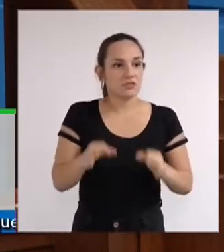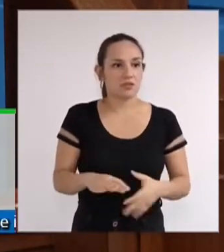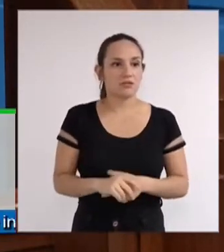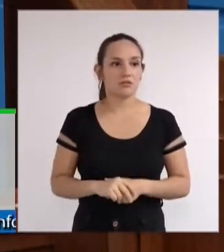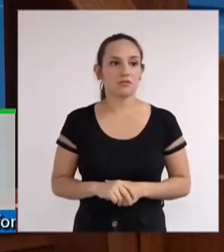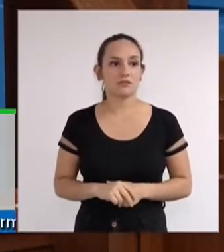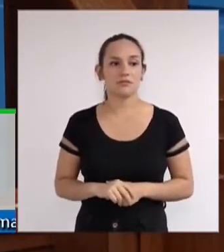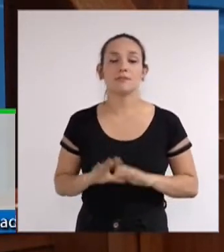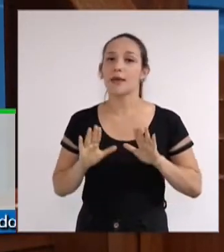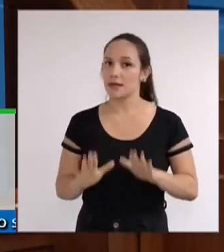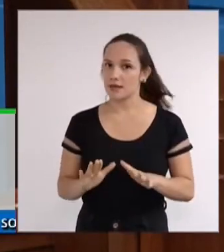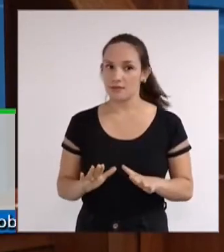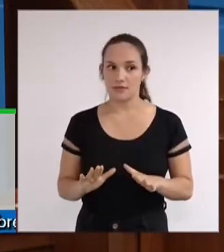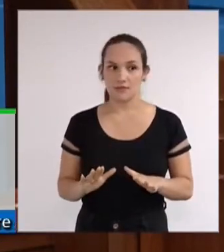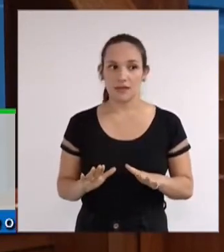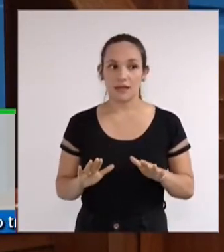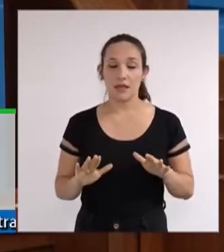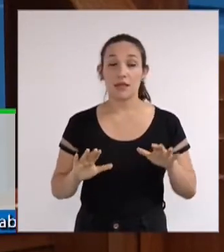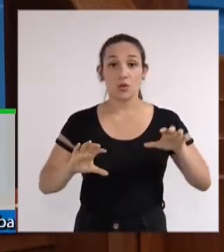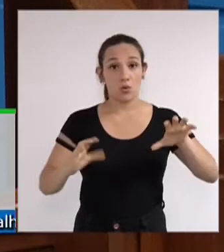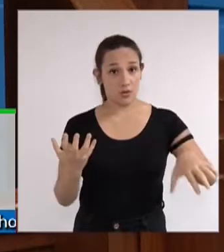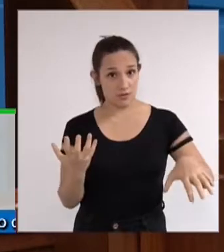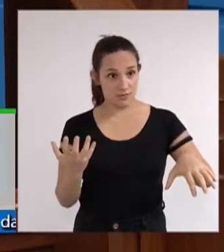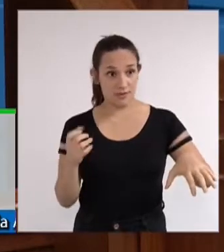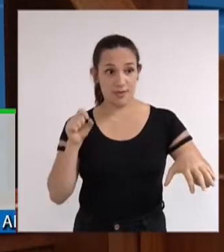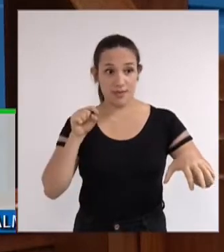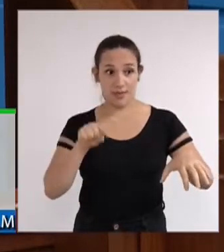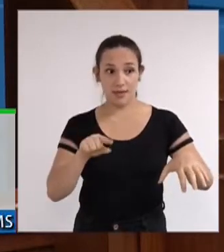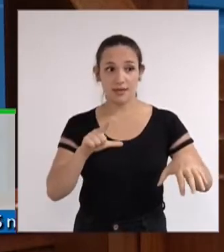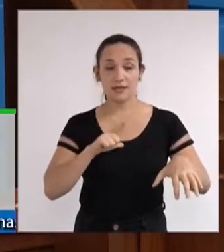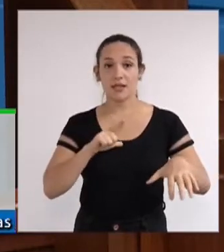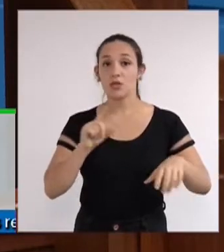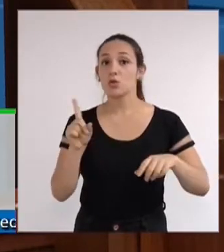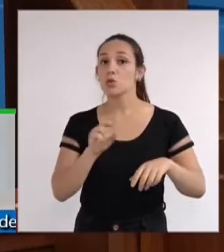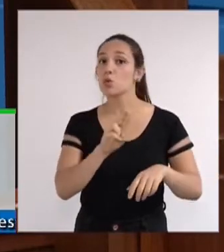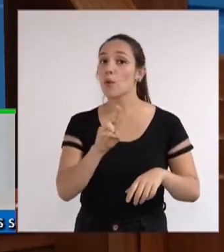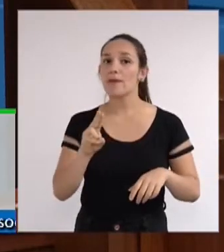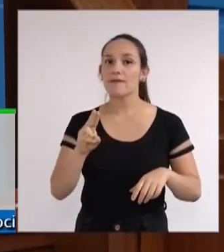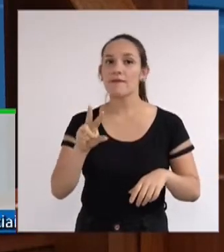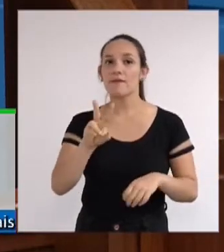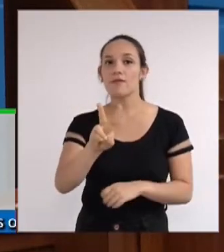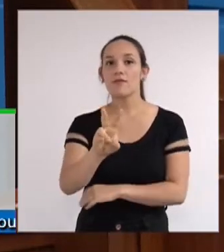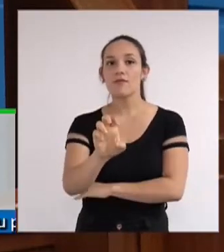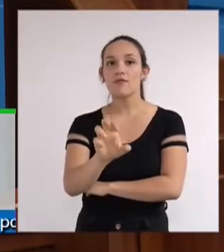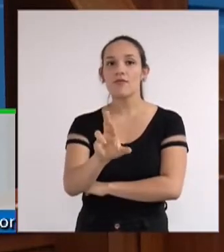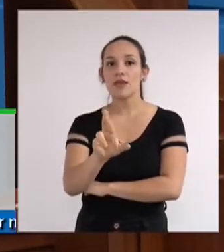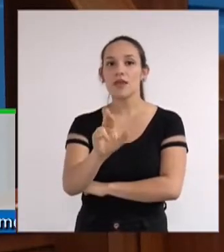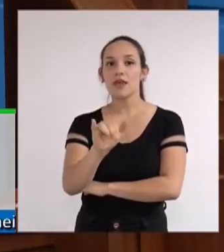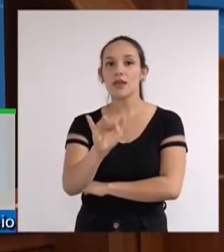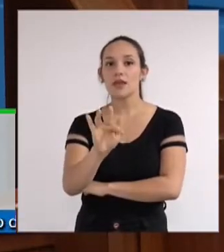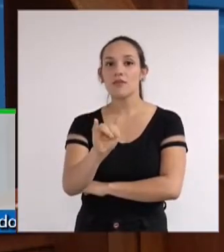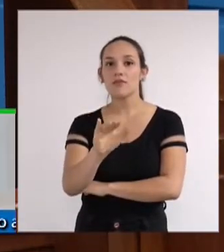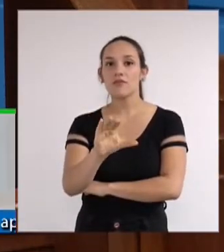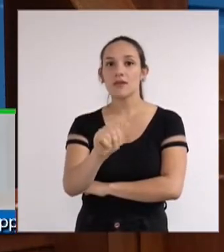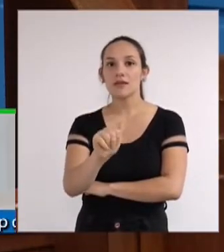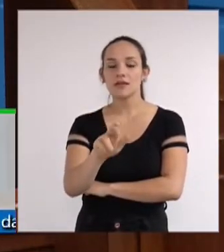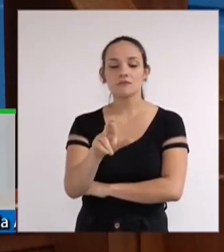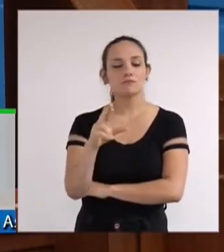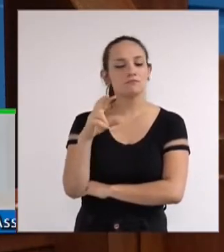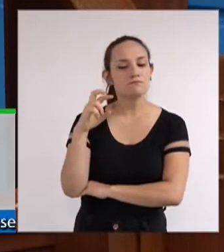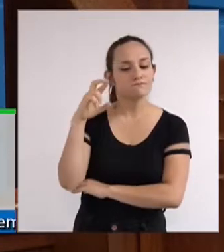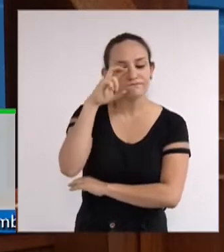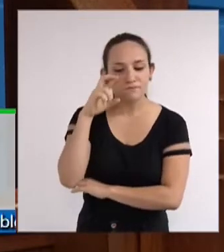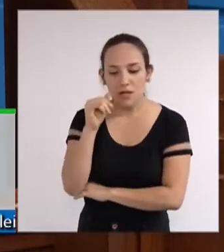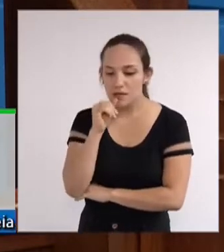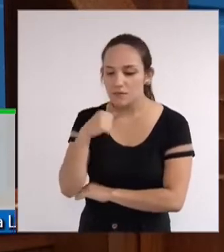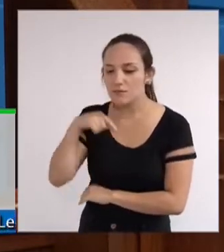Nacional. Mas só que lá tem a figura da verificação. É possível verificar se o voto que o deputado